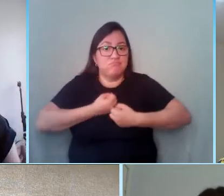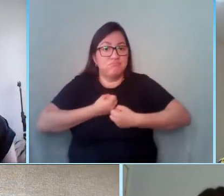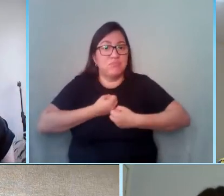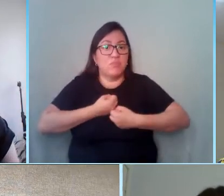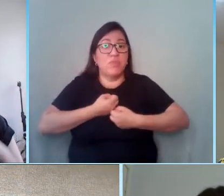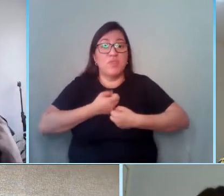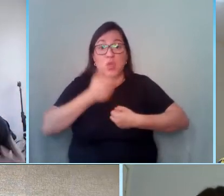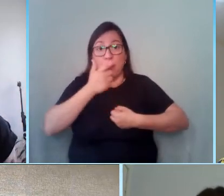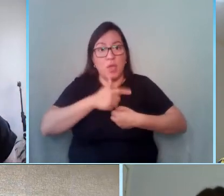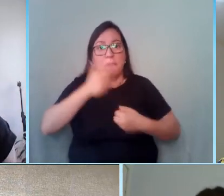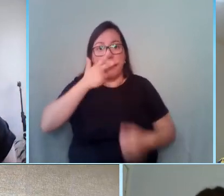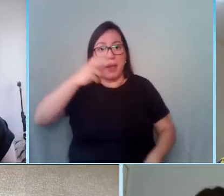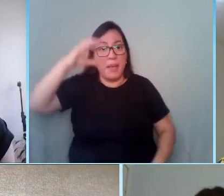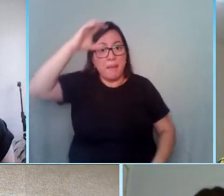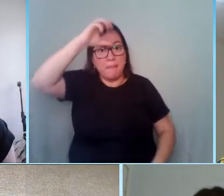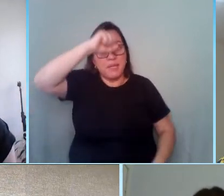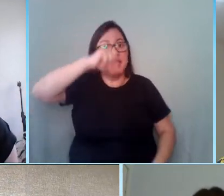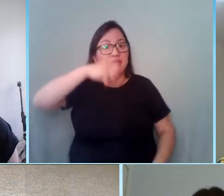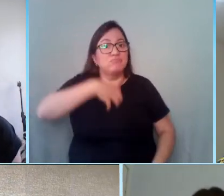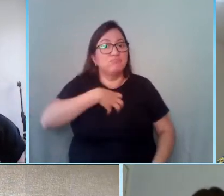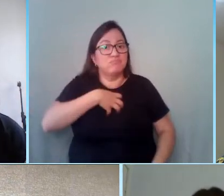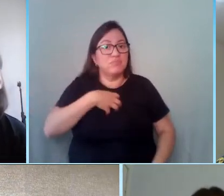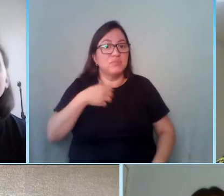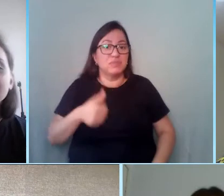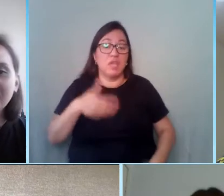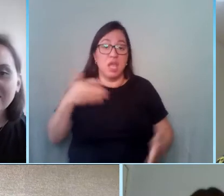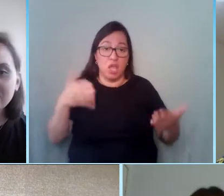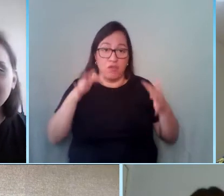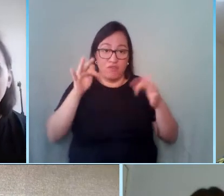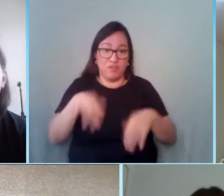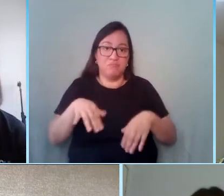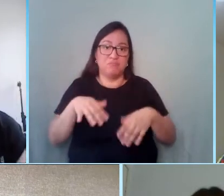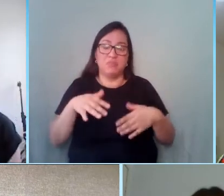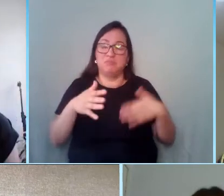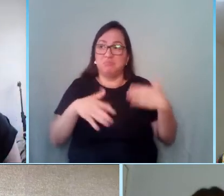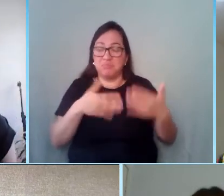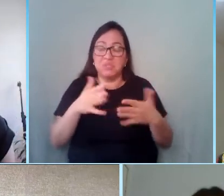fica. Desejamos que a pandemia, né, termine, mas que essa